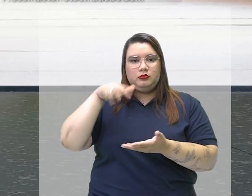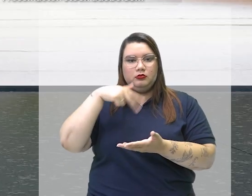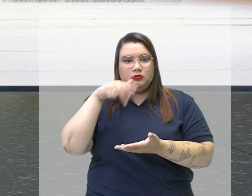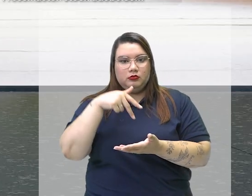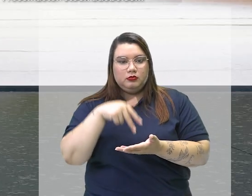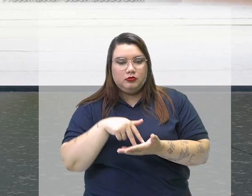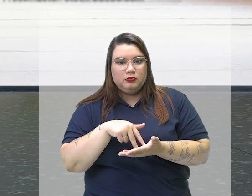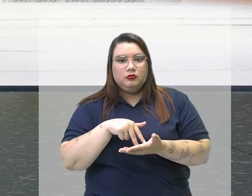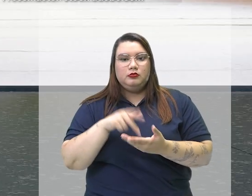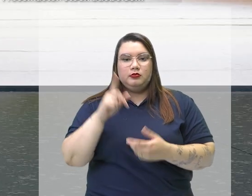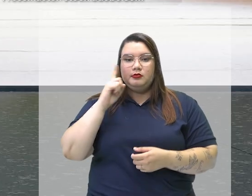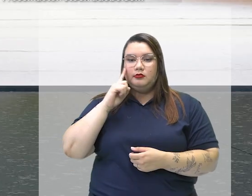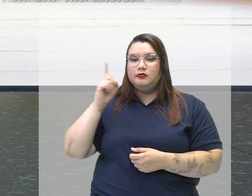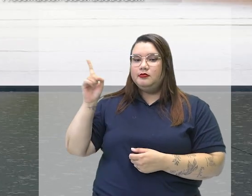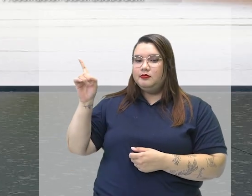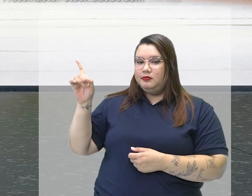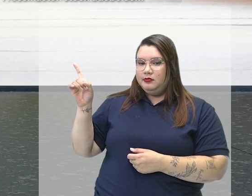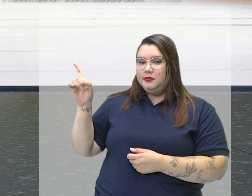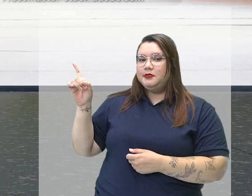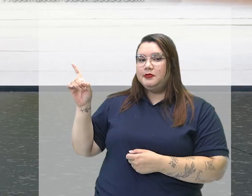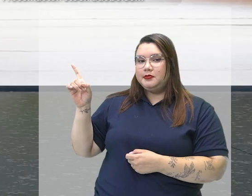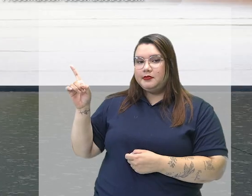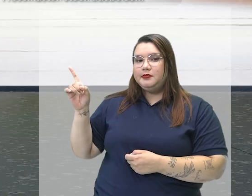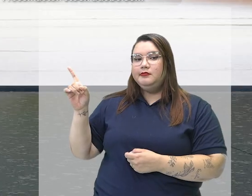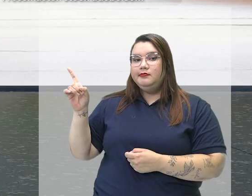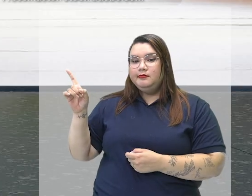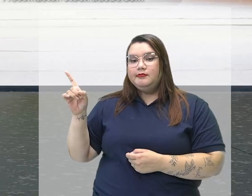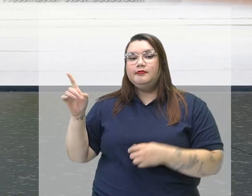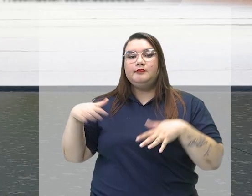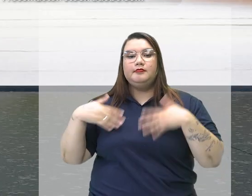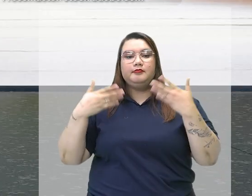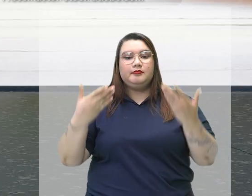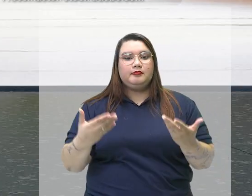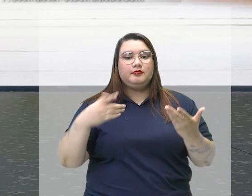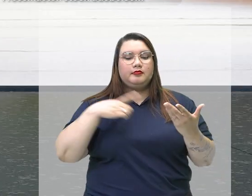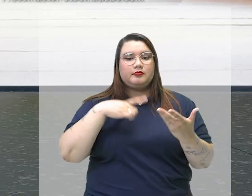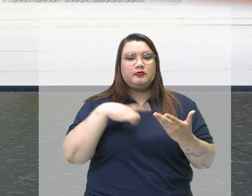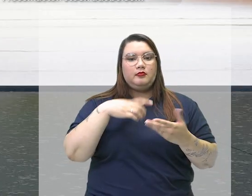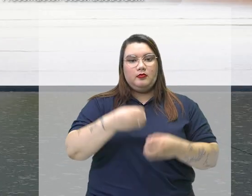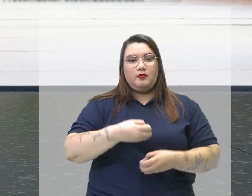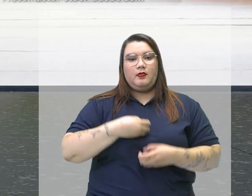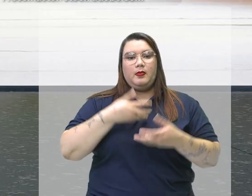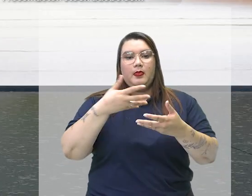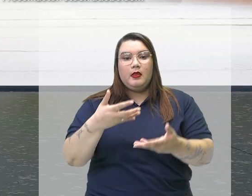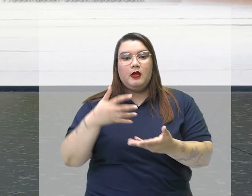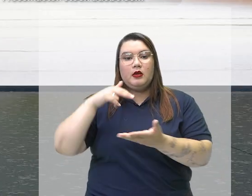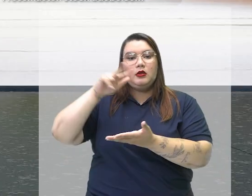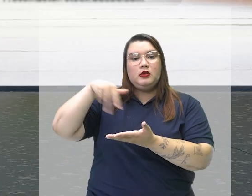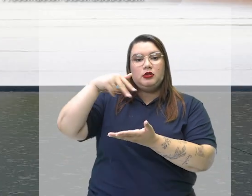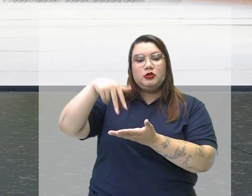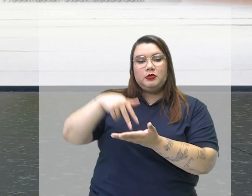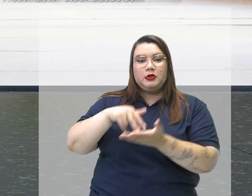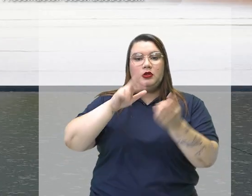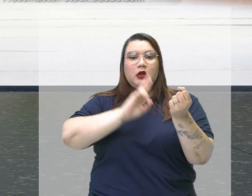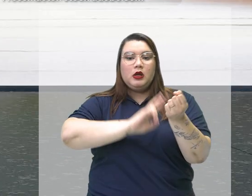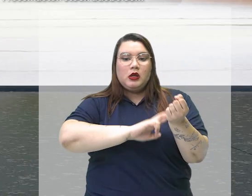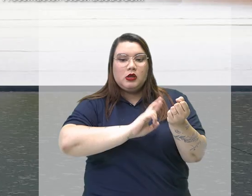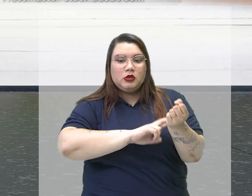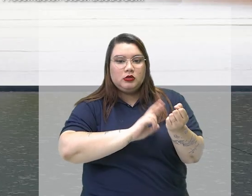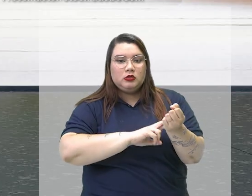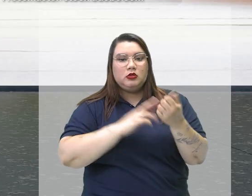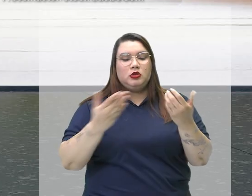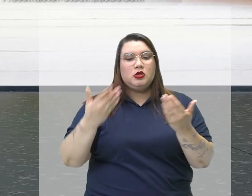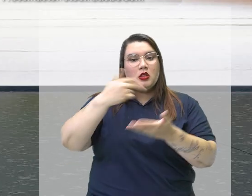movimentos de ginástica, como nós temos aqui as nossas ginastas, elas estão expressando na ginástica